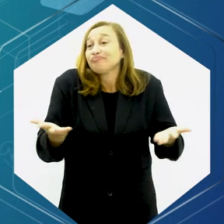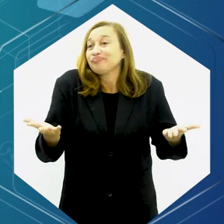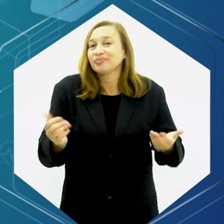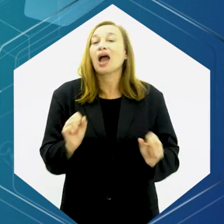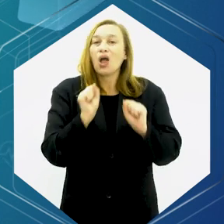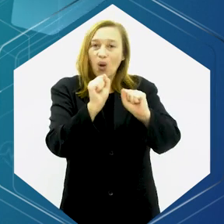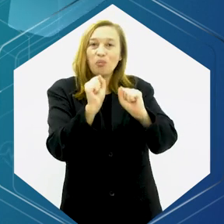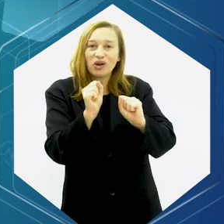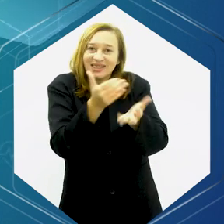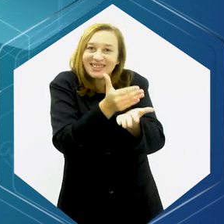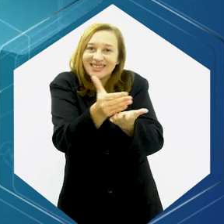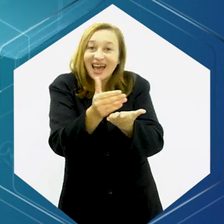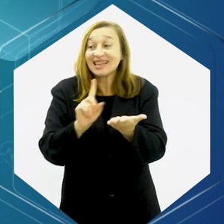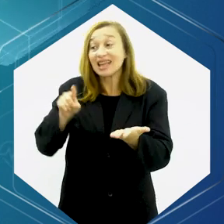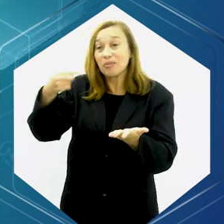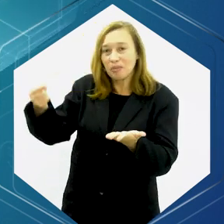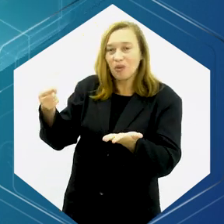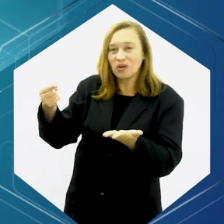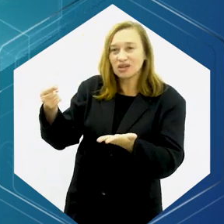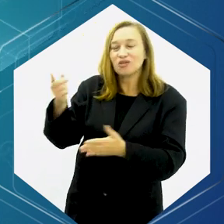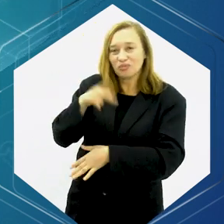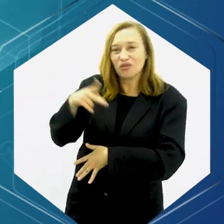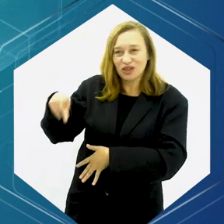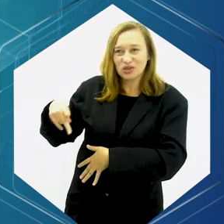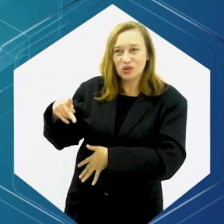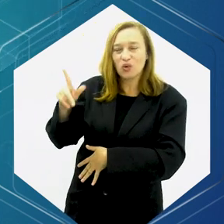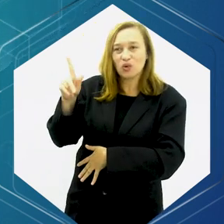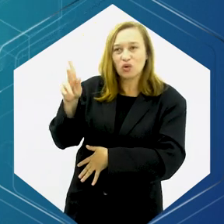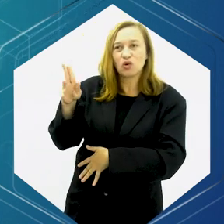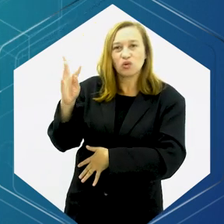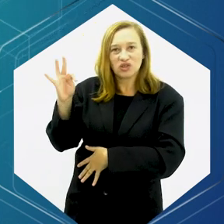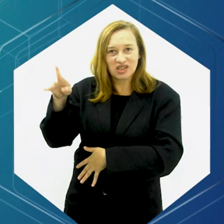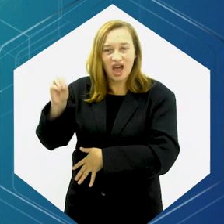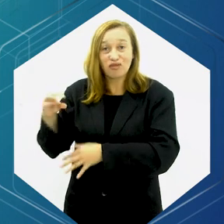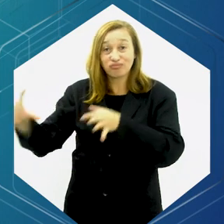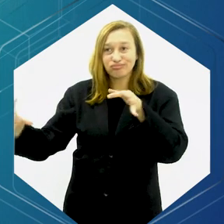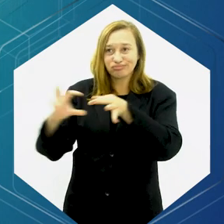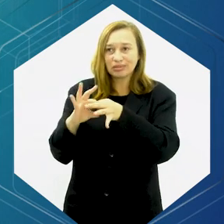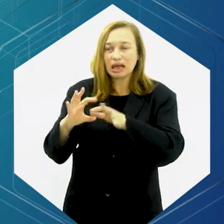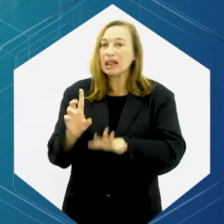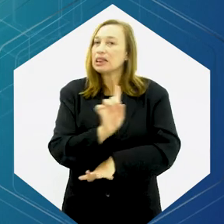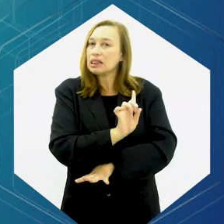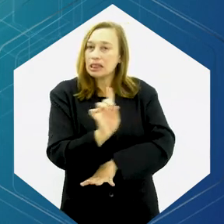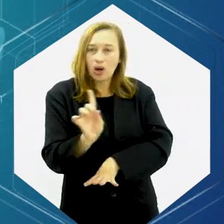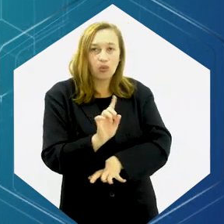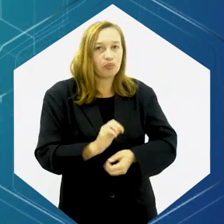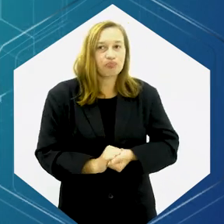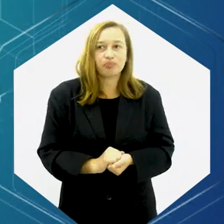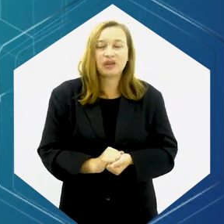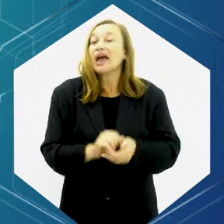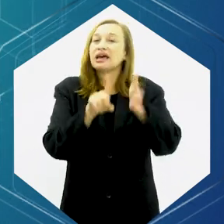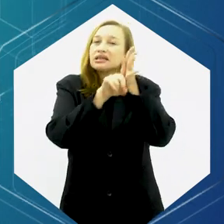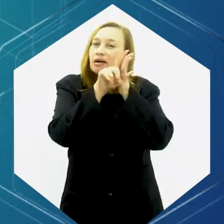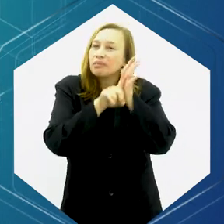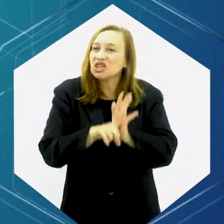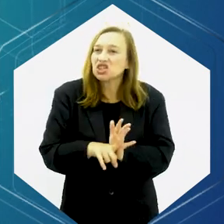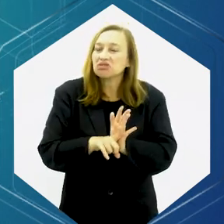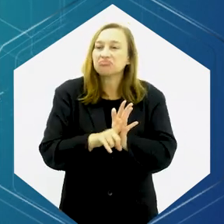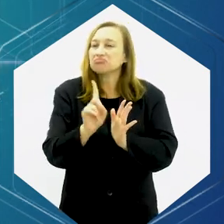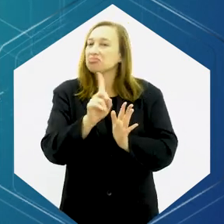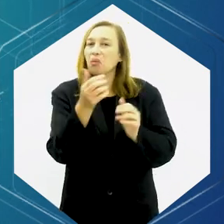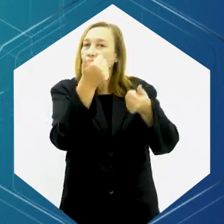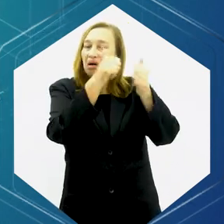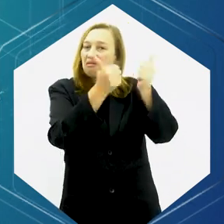responder eh eu posso começar e depois o professor Gustavo complementa eh não né Eh nessa